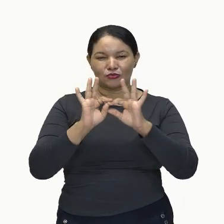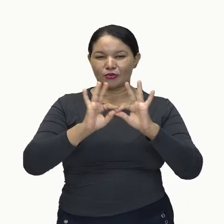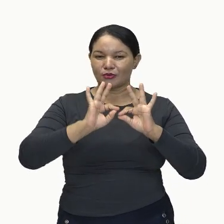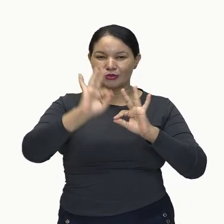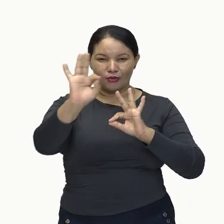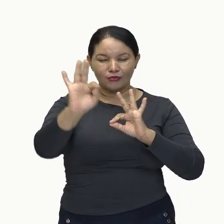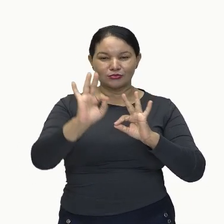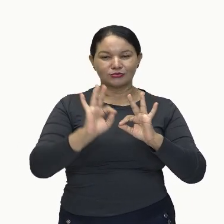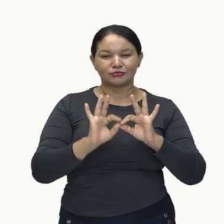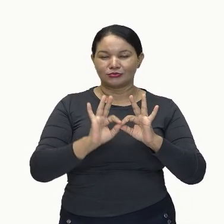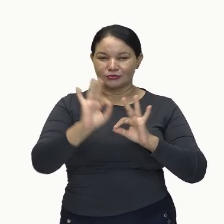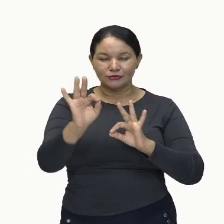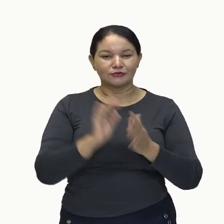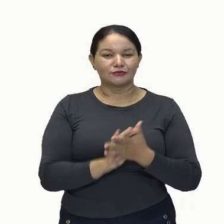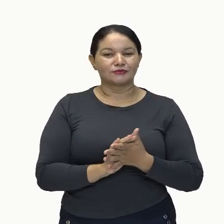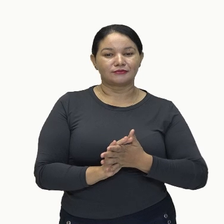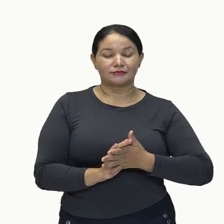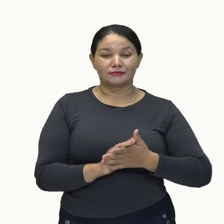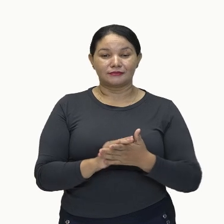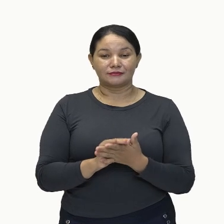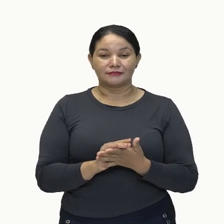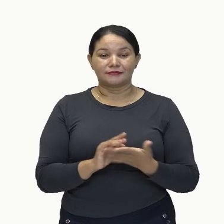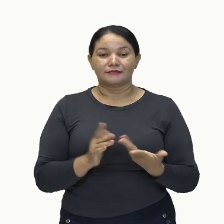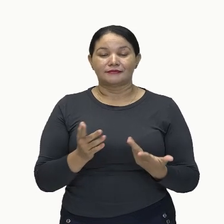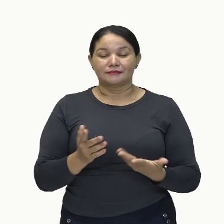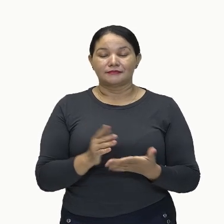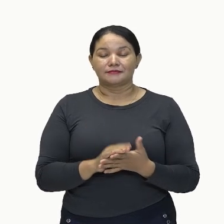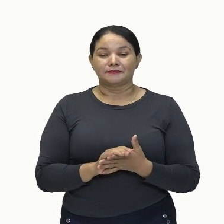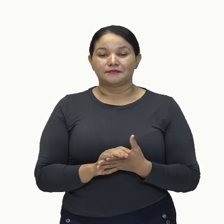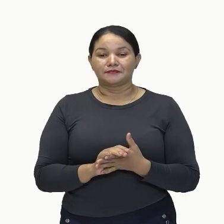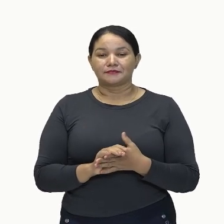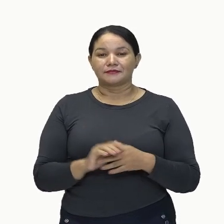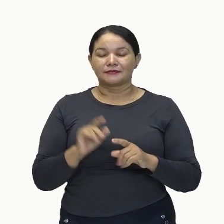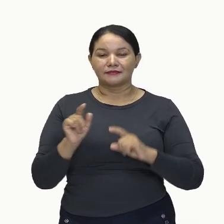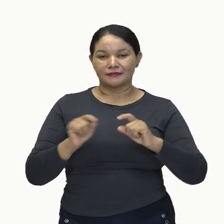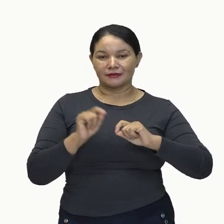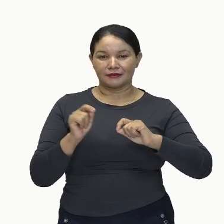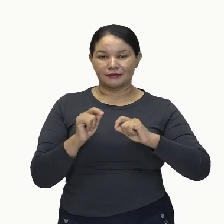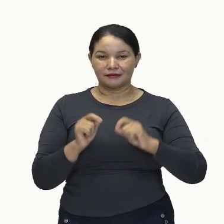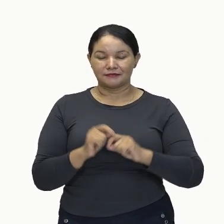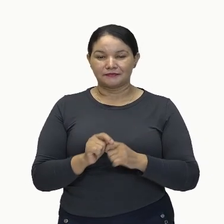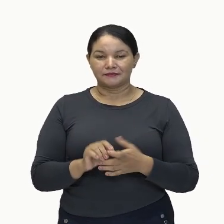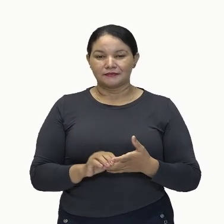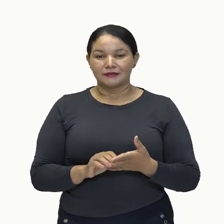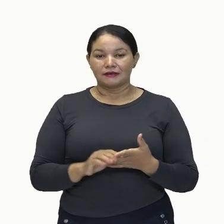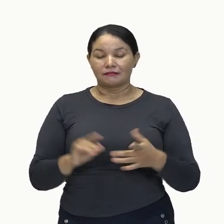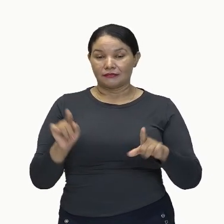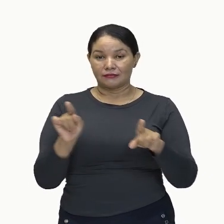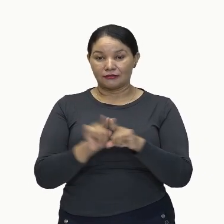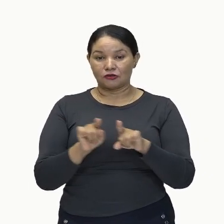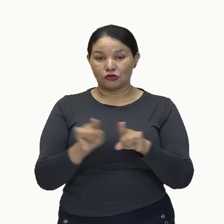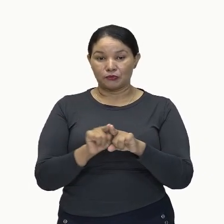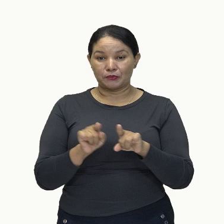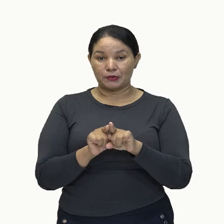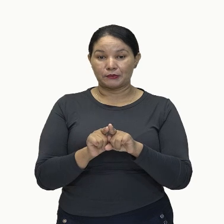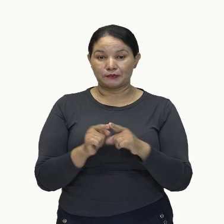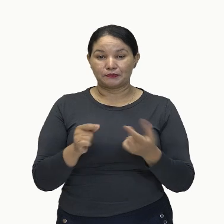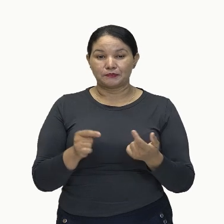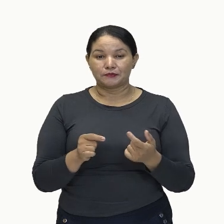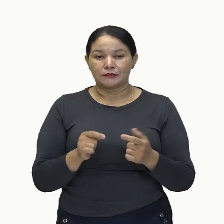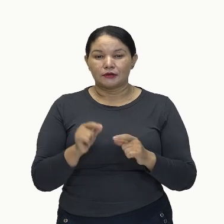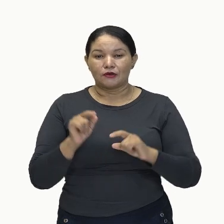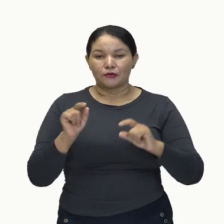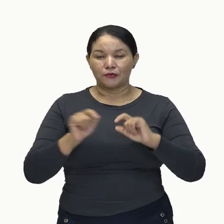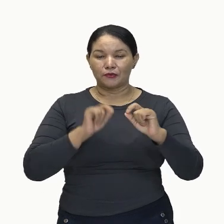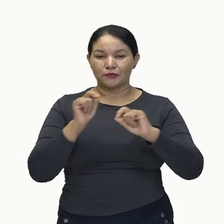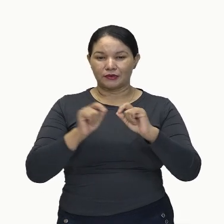que divinizava e afastava as coisas mais. Lassitude, então, no quiriri dos tecidos, observem, ruidinhos abafados.